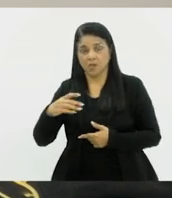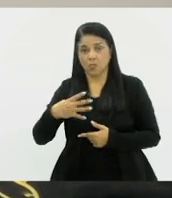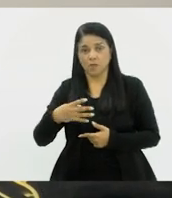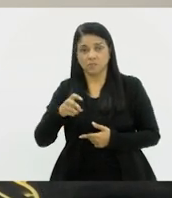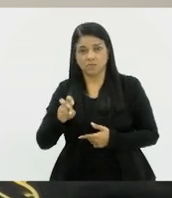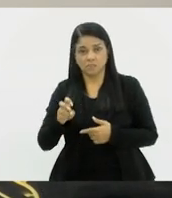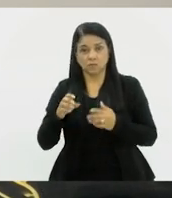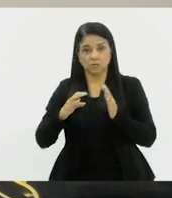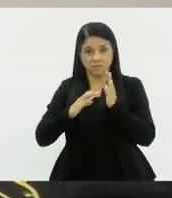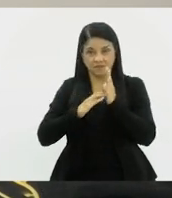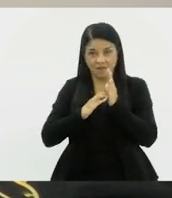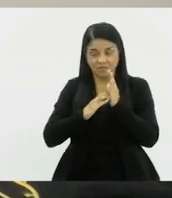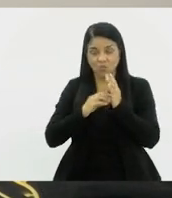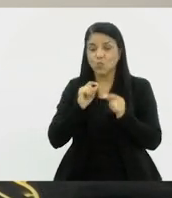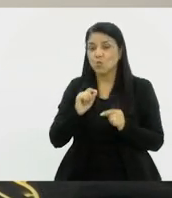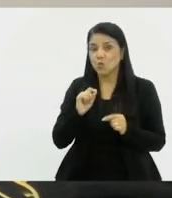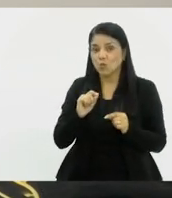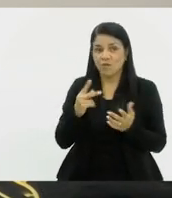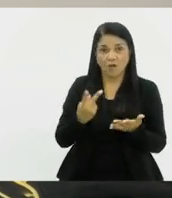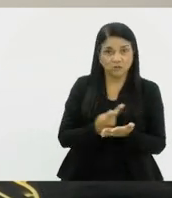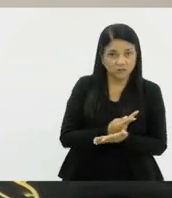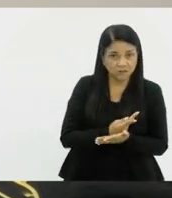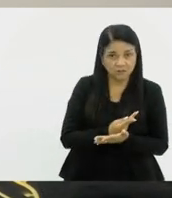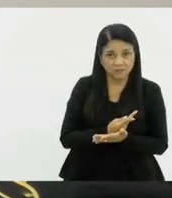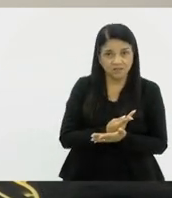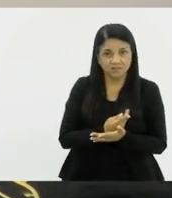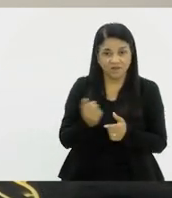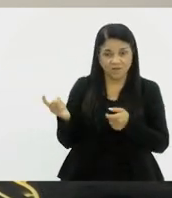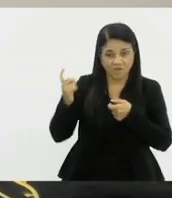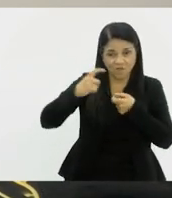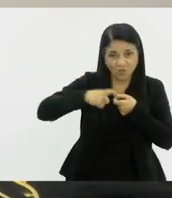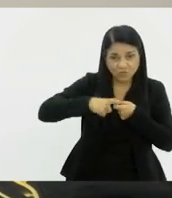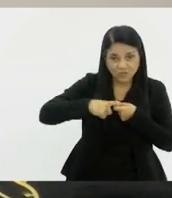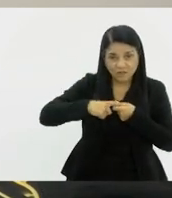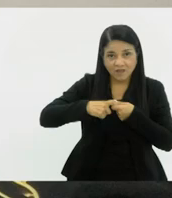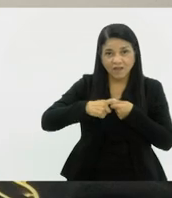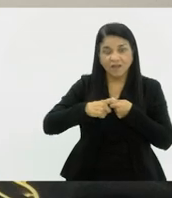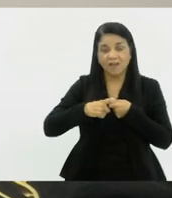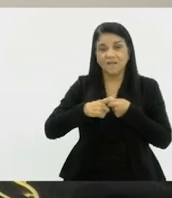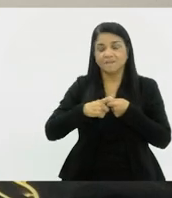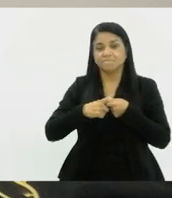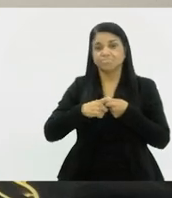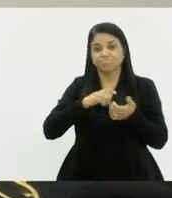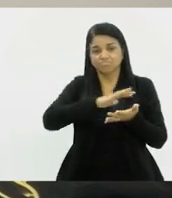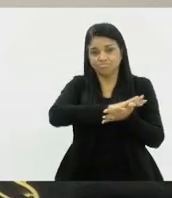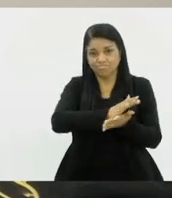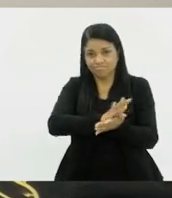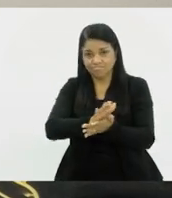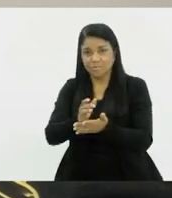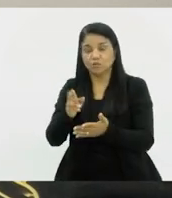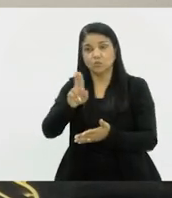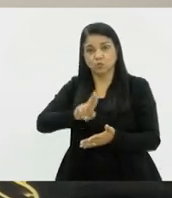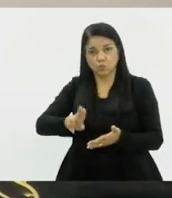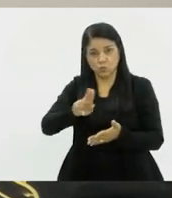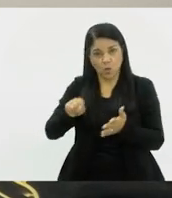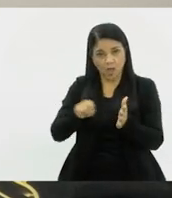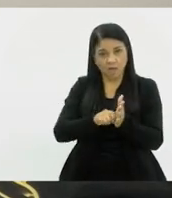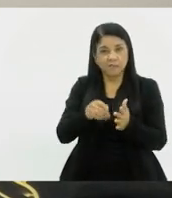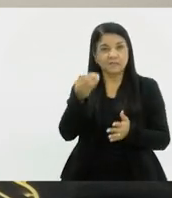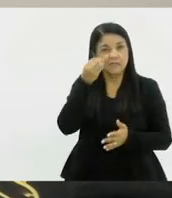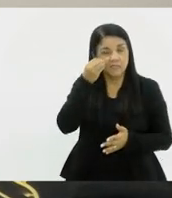gerar Porque sim se vai voltar uma lógica de estigmatizar os usuários o que a gente vinha tentando né desde a lei